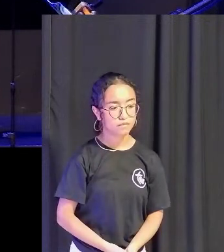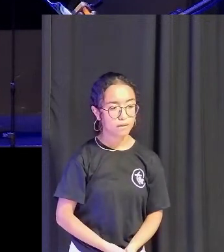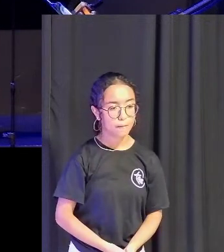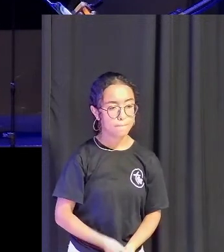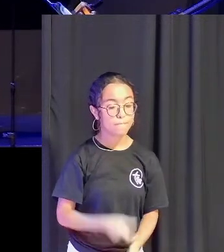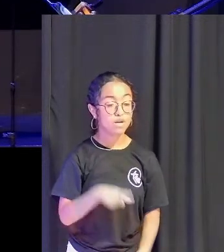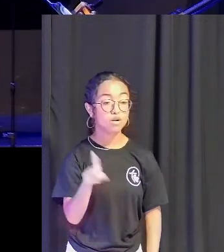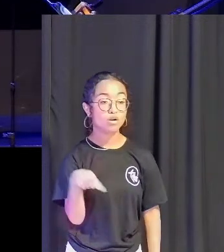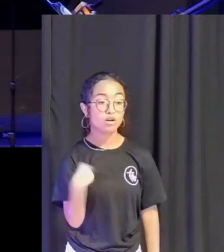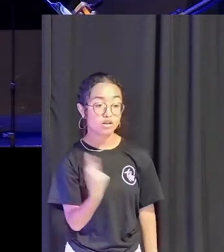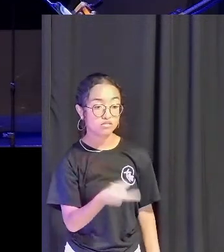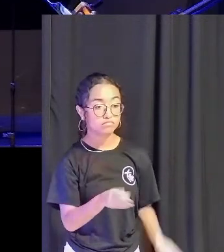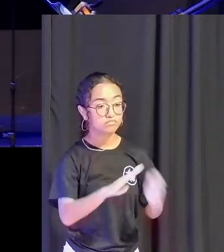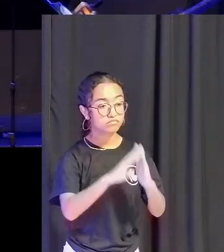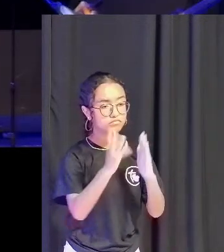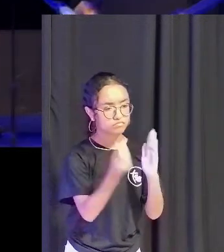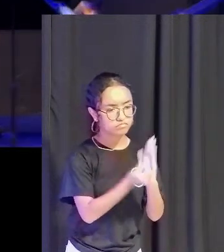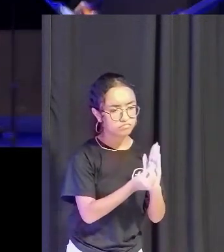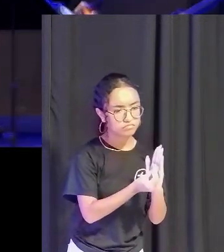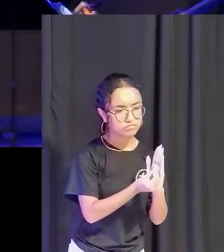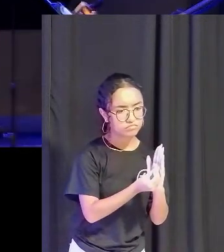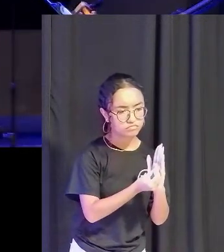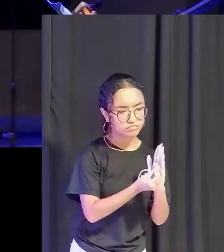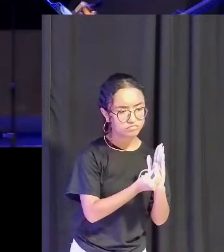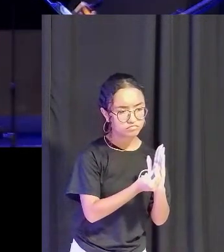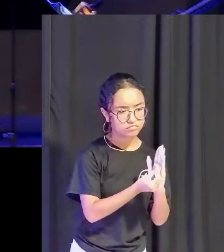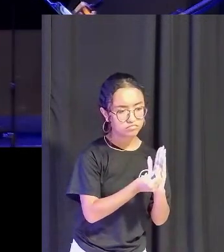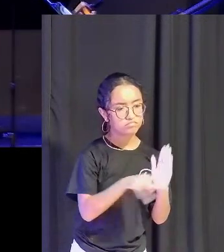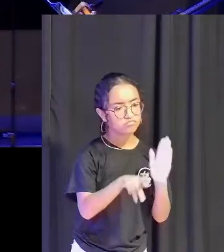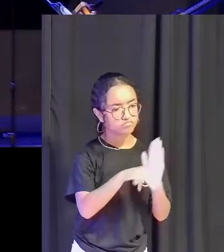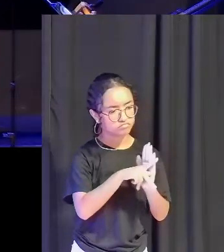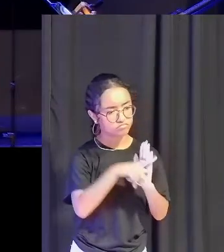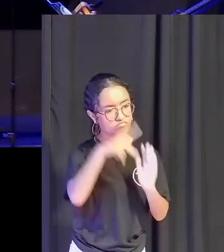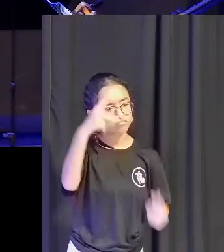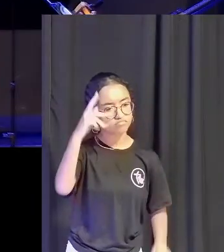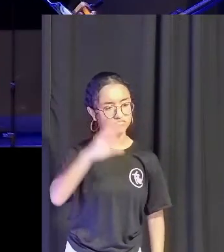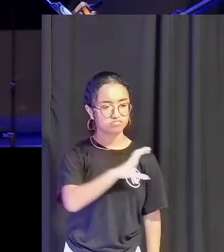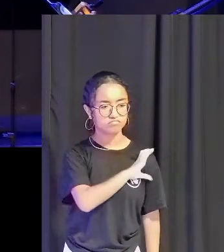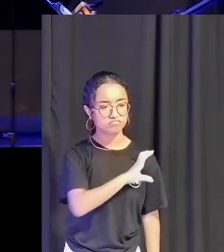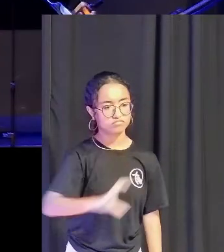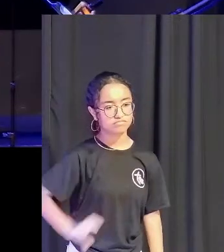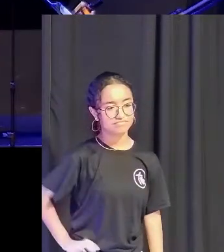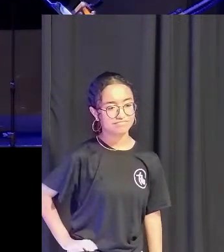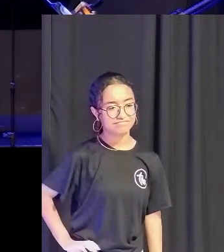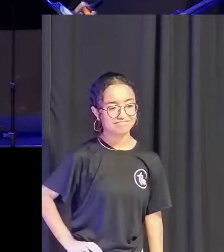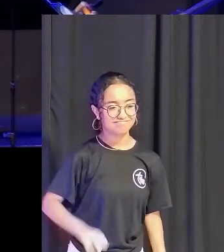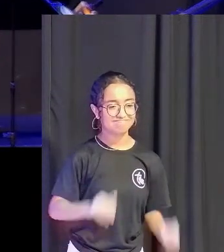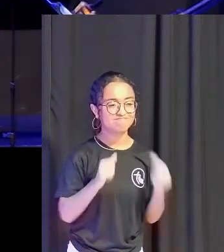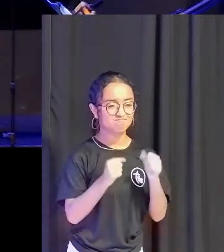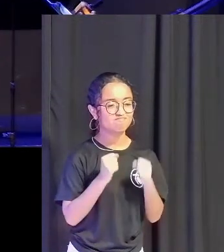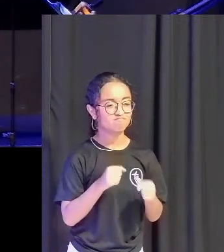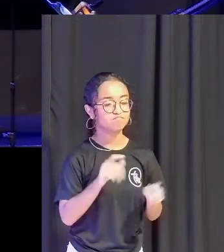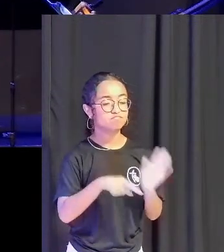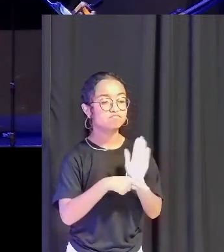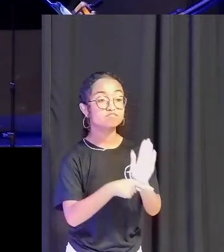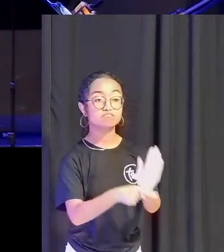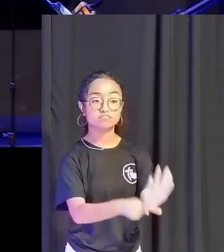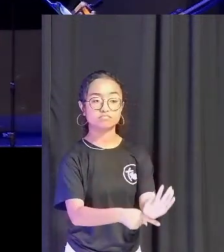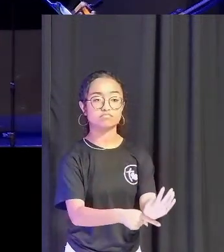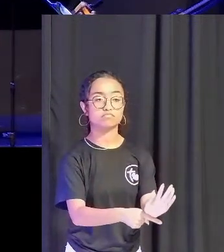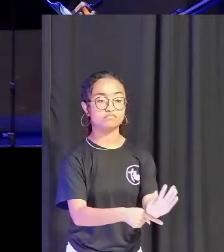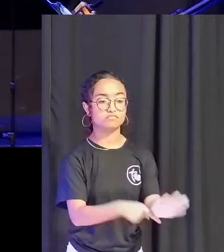igreja, vocês como corpo de Cristo, nós podemos nos ajudar uns aos outros